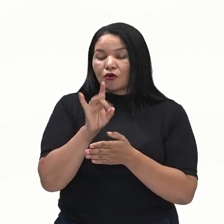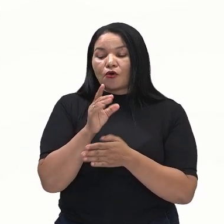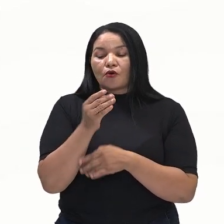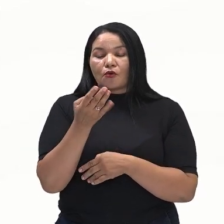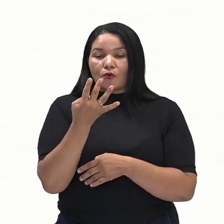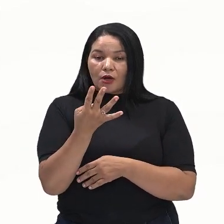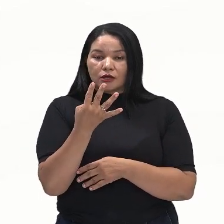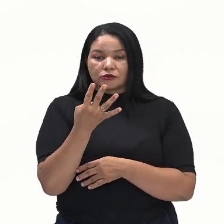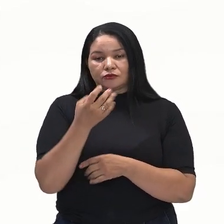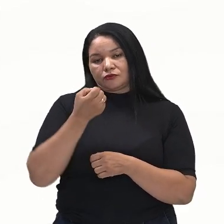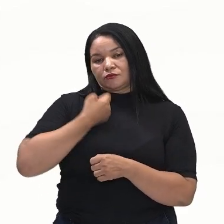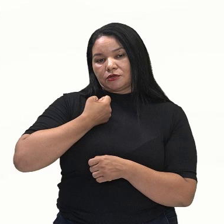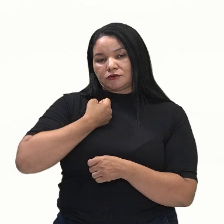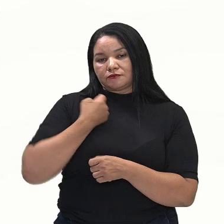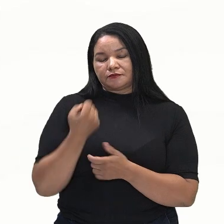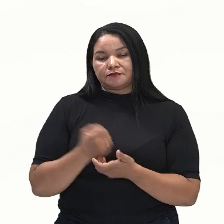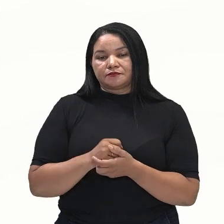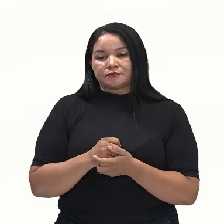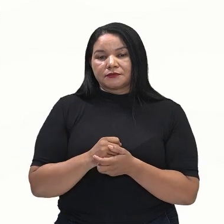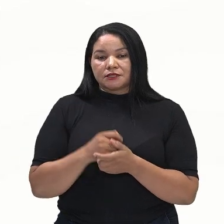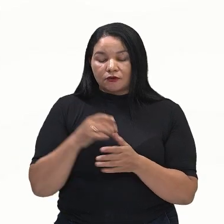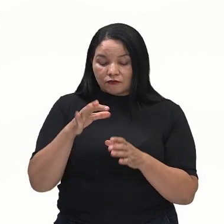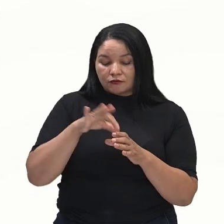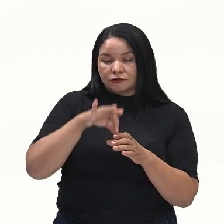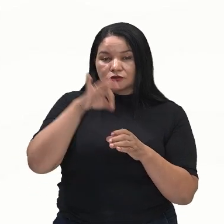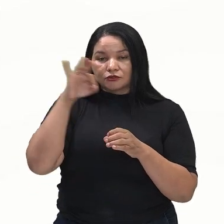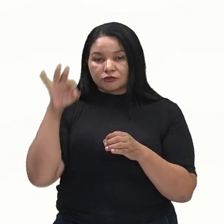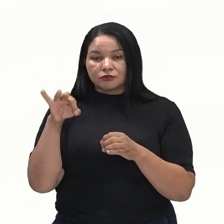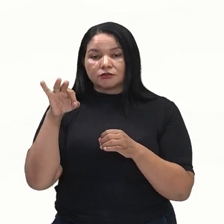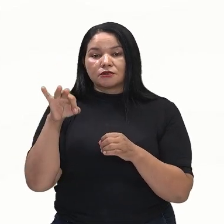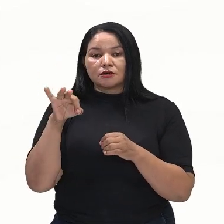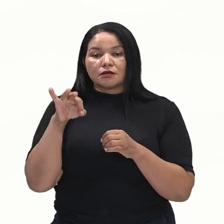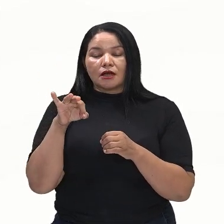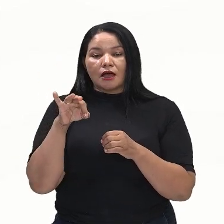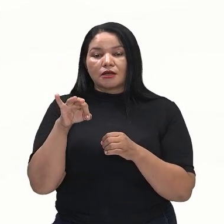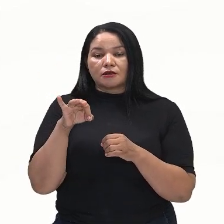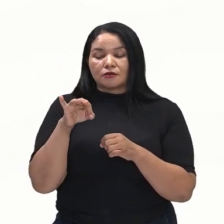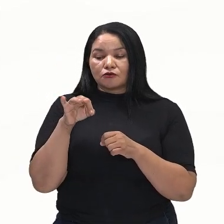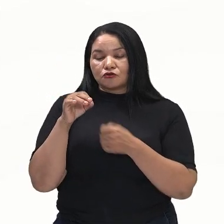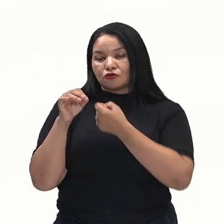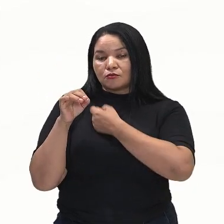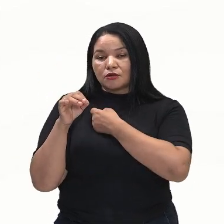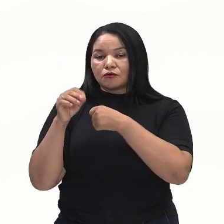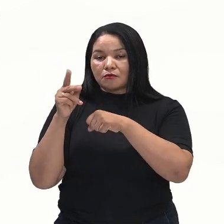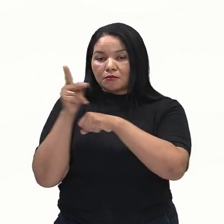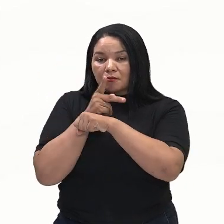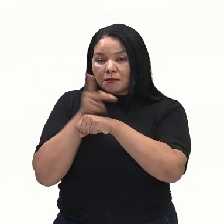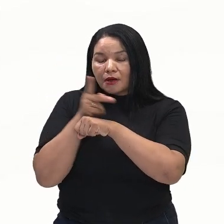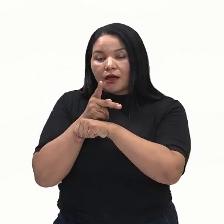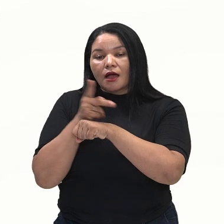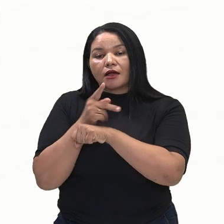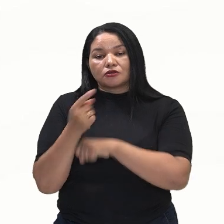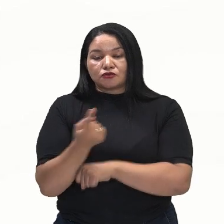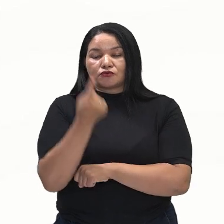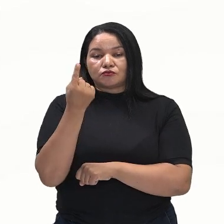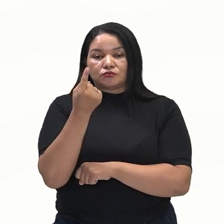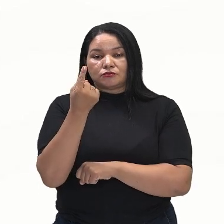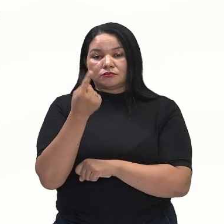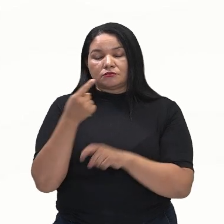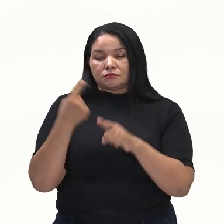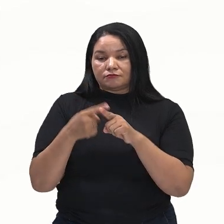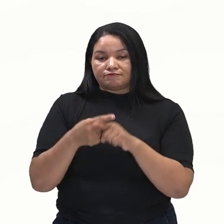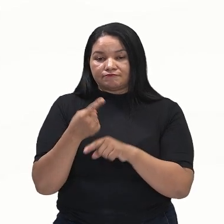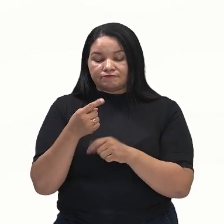a chance de retirar o número par é apenas 1, porque só me sobrou um número par. Então, essas